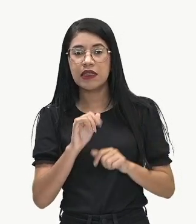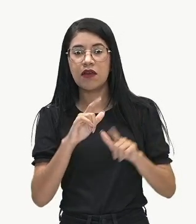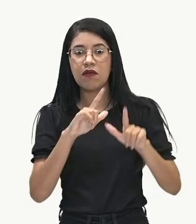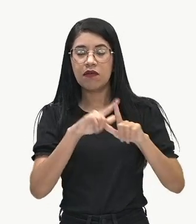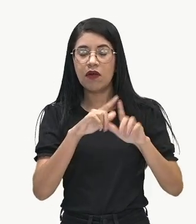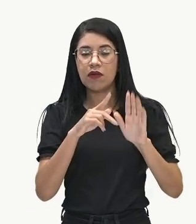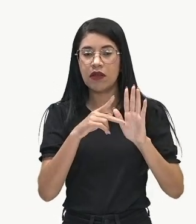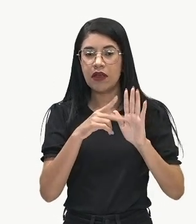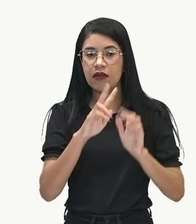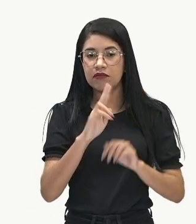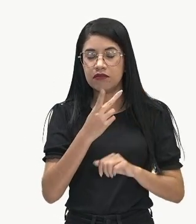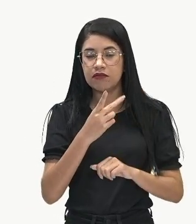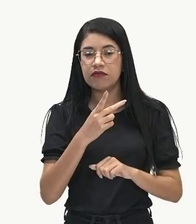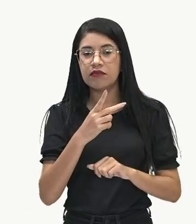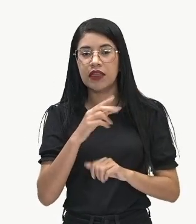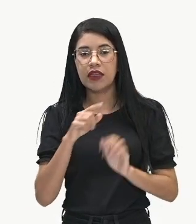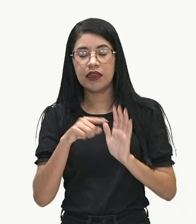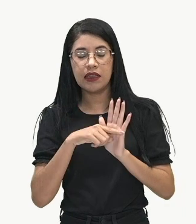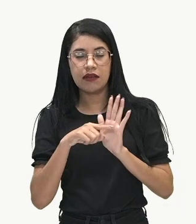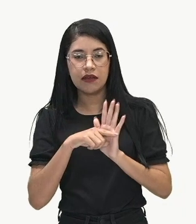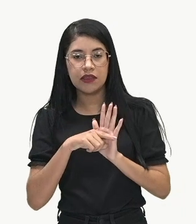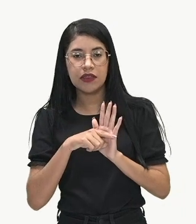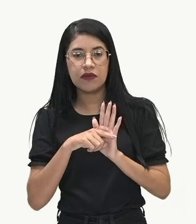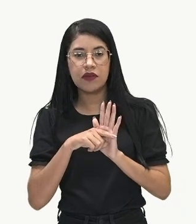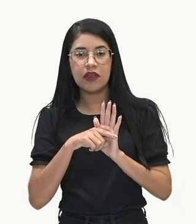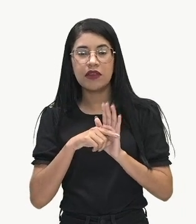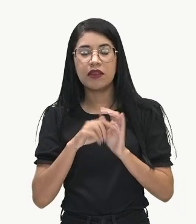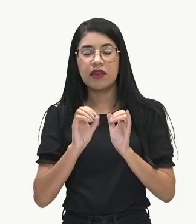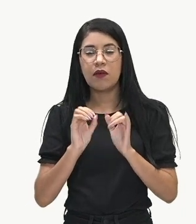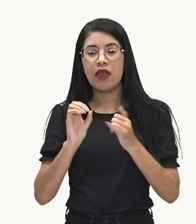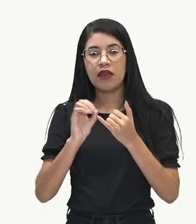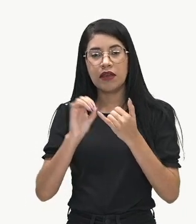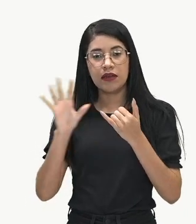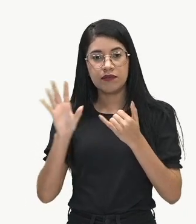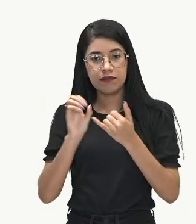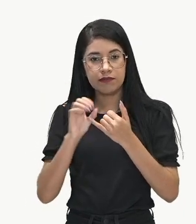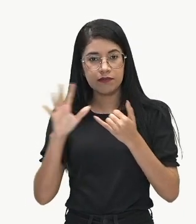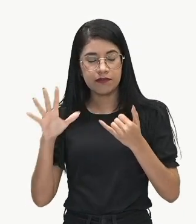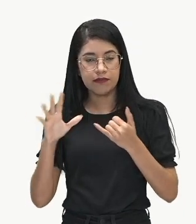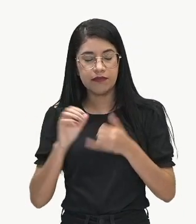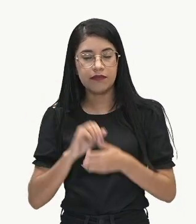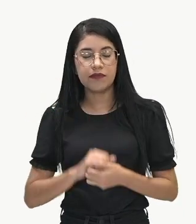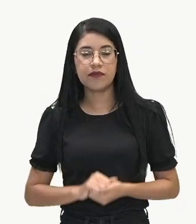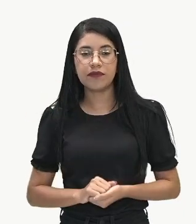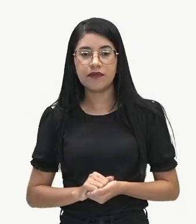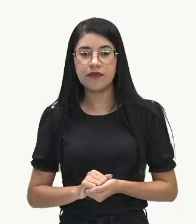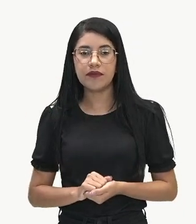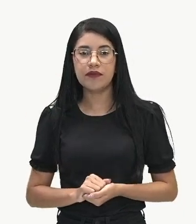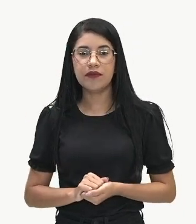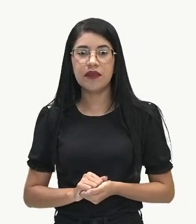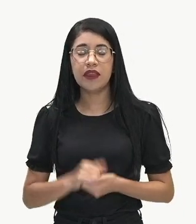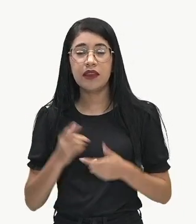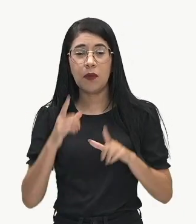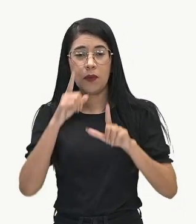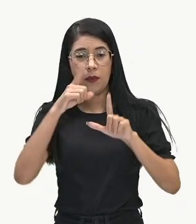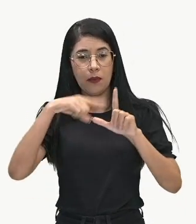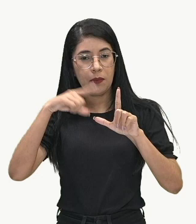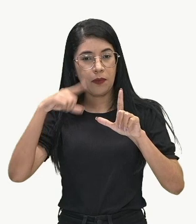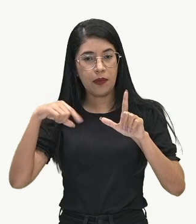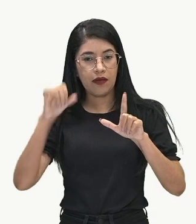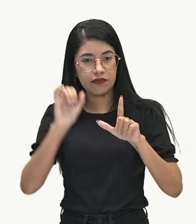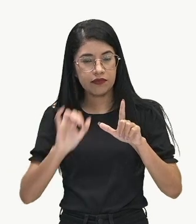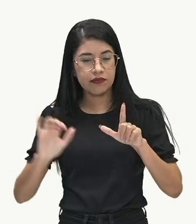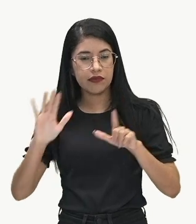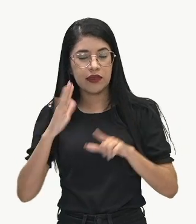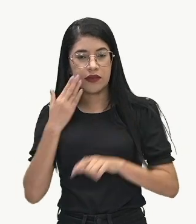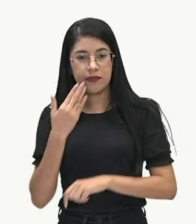negativo, a reação é classificada como exotérmica. Então esse gráfico que vocês estão vendo, ele